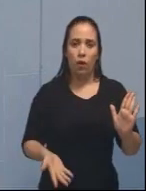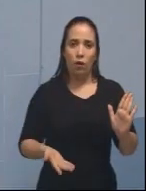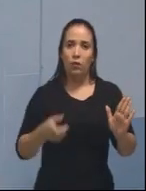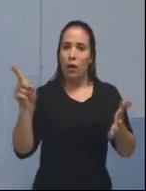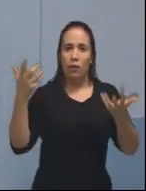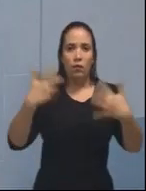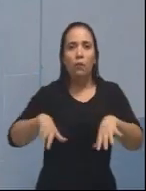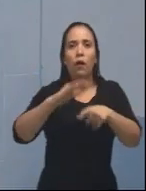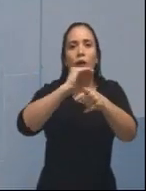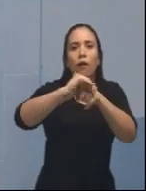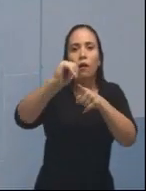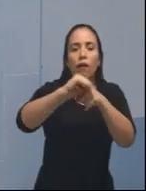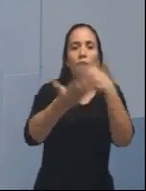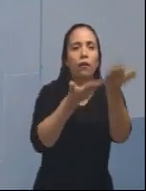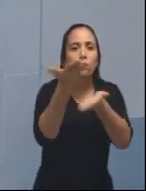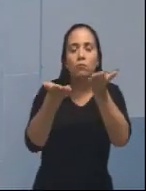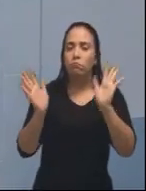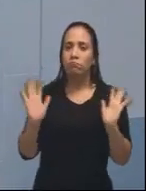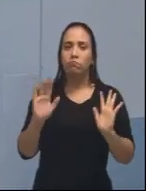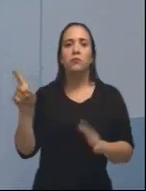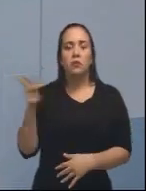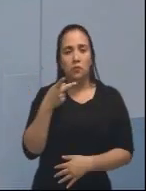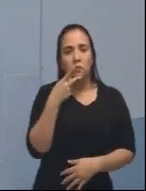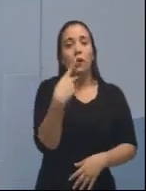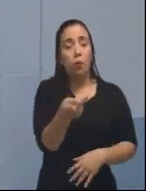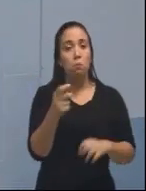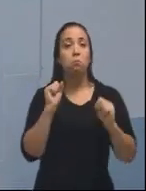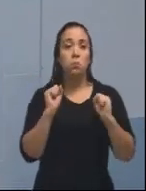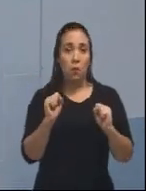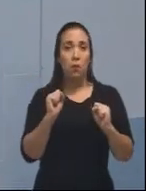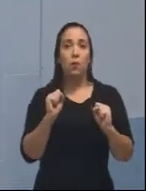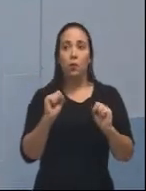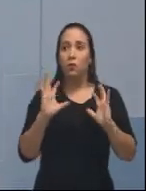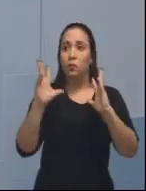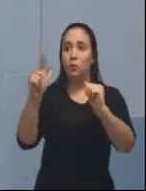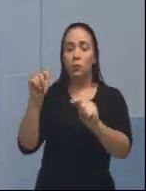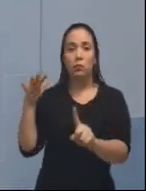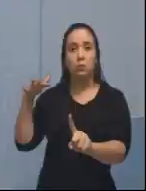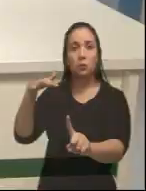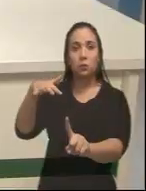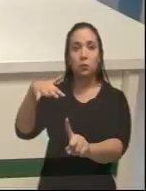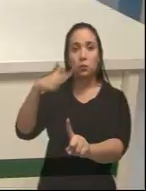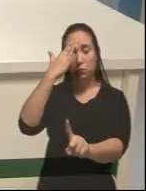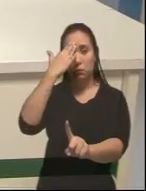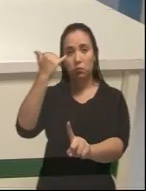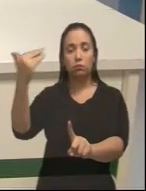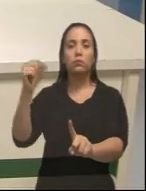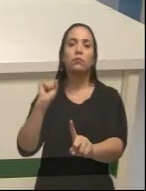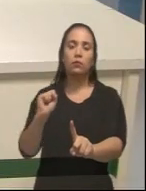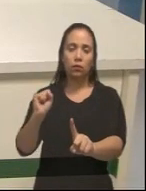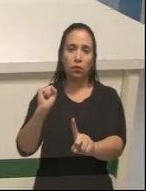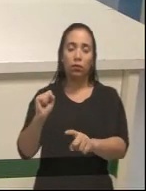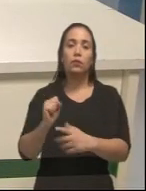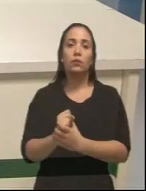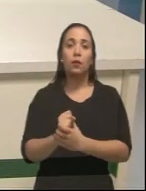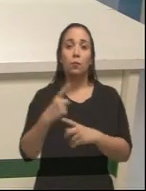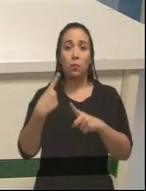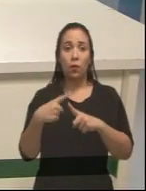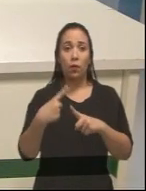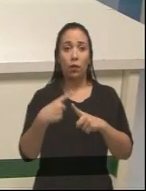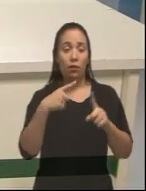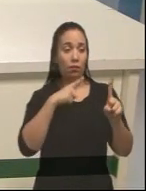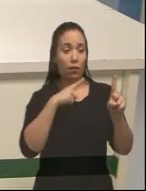ao mercado, pode ser o cara que cresça. Ele pode ficar no meio aí da loucura do Bolsonaro,